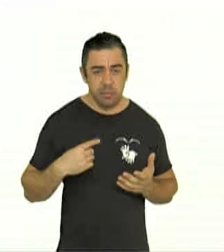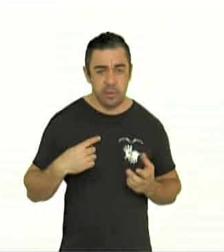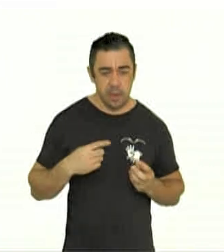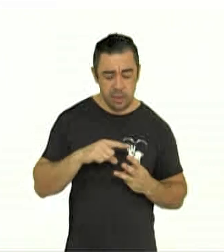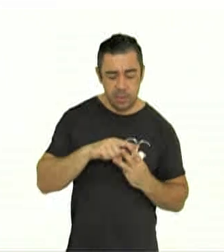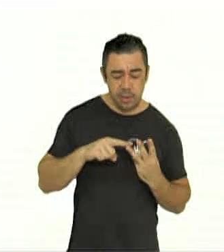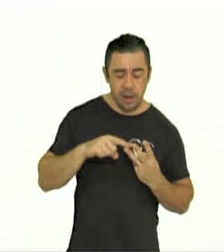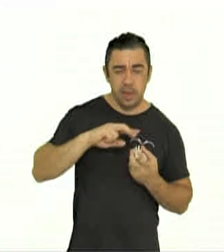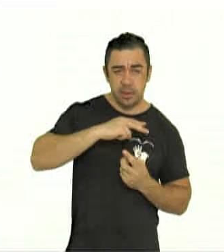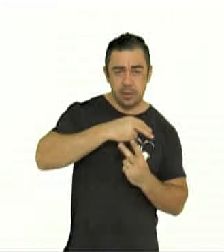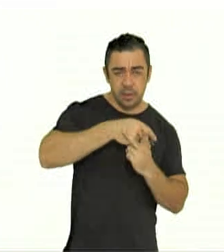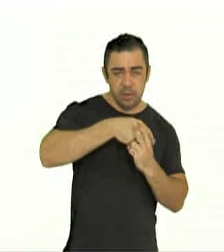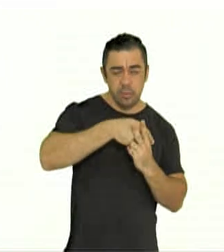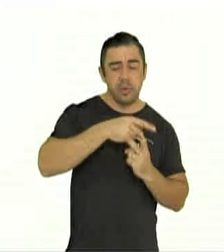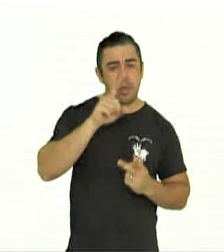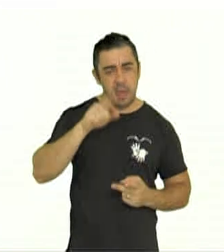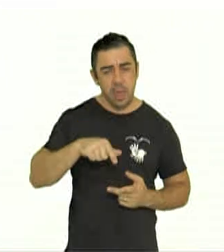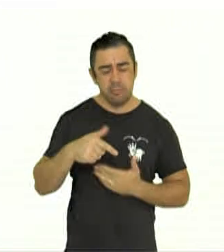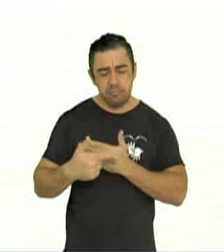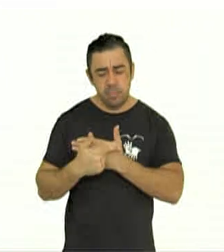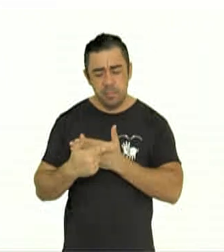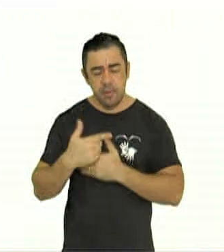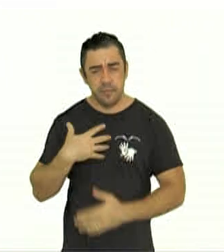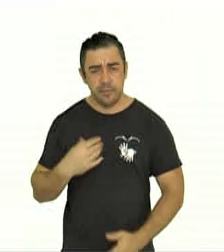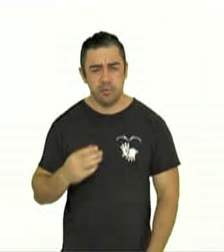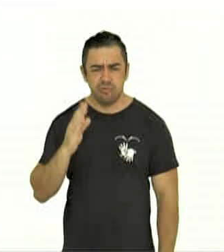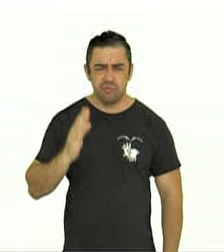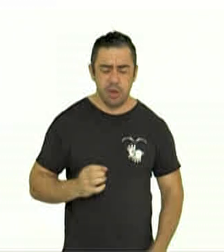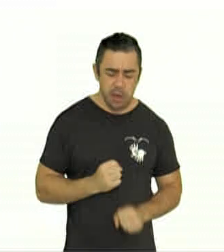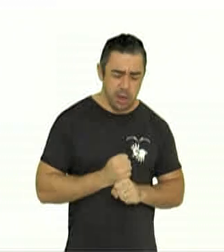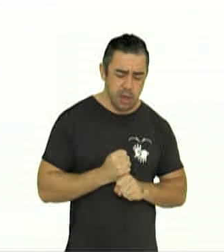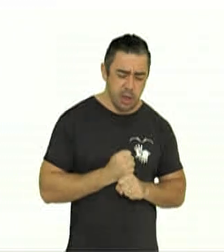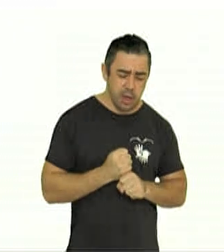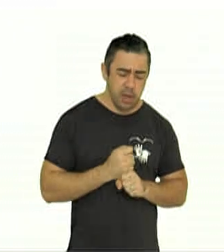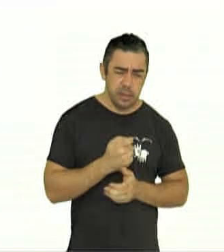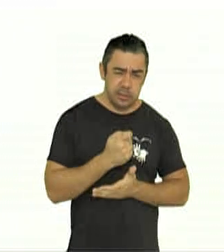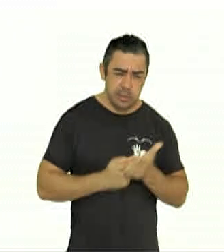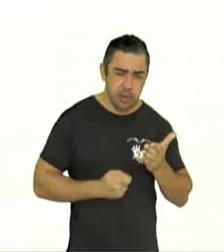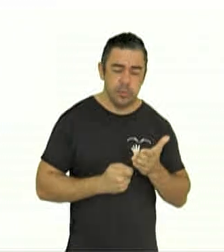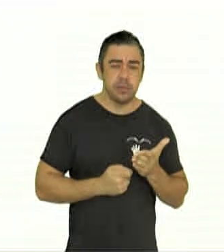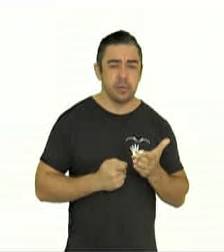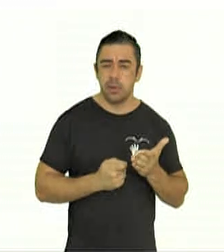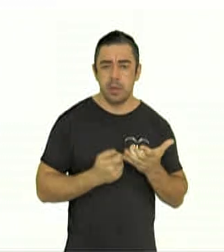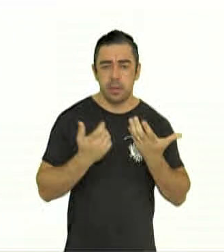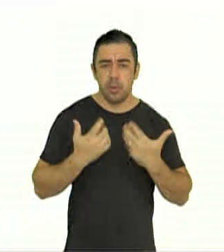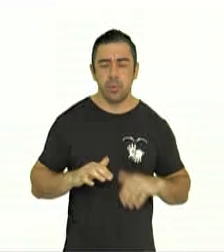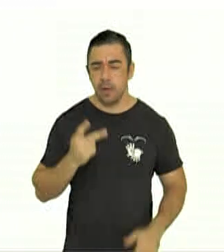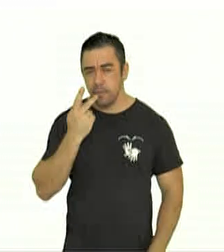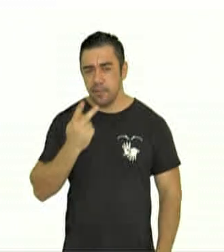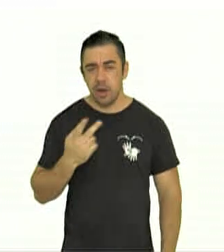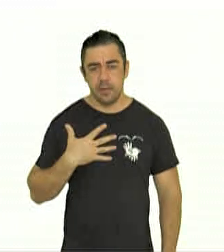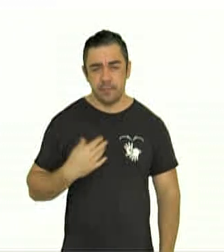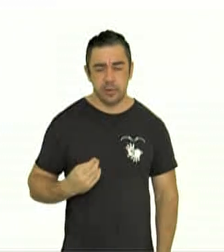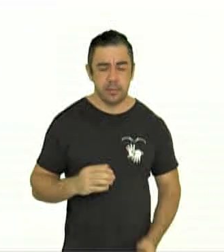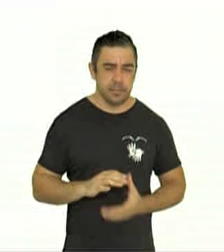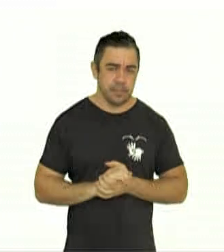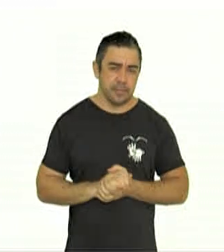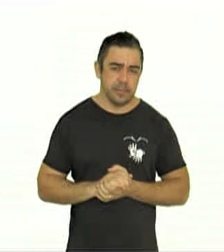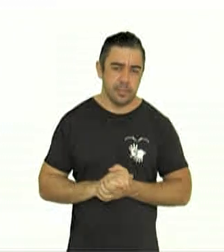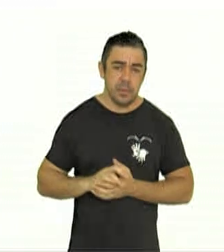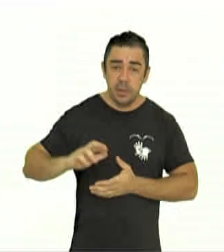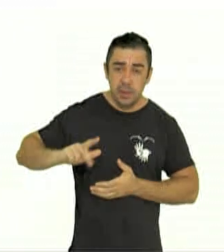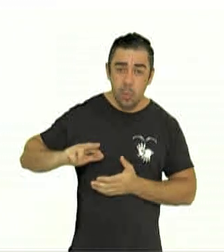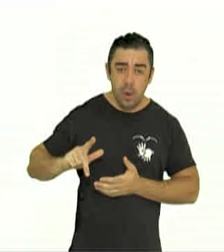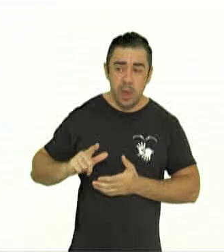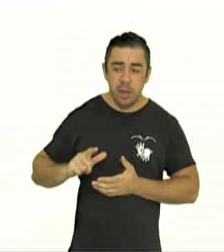papel de filho. Durante muitos anos, já escritor conhecido relutará em falar do filho. Já não é mais, ele sabe,